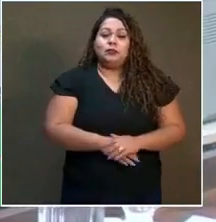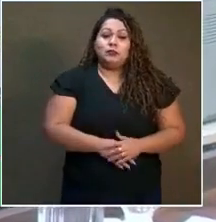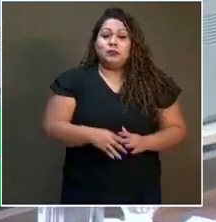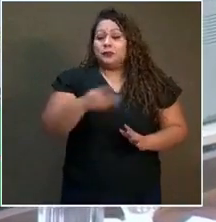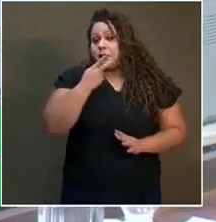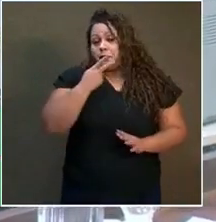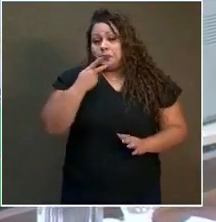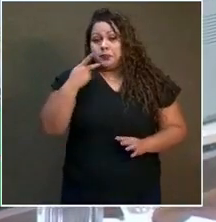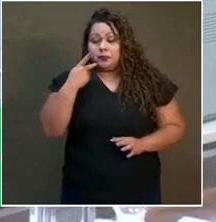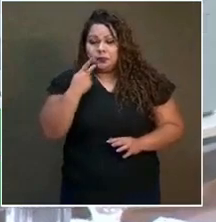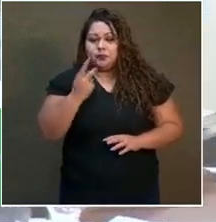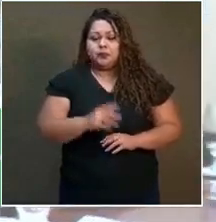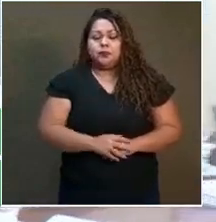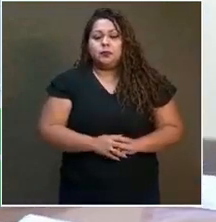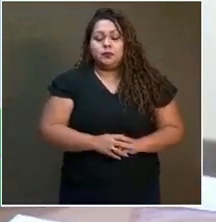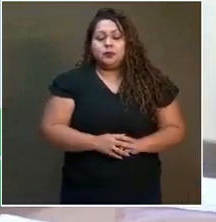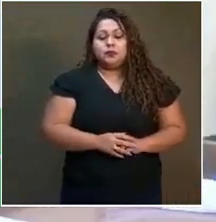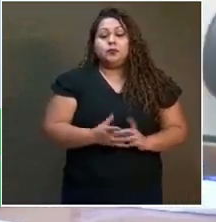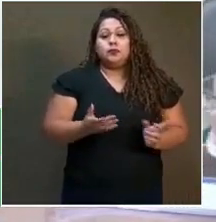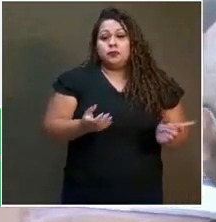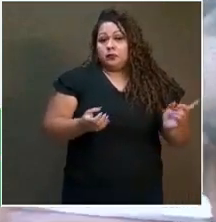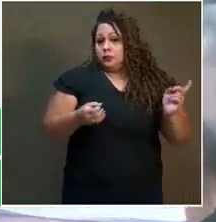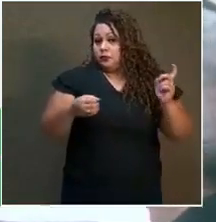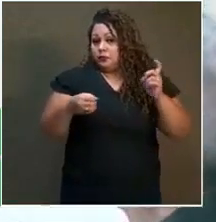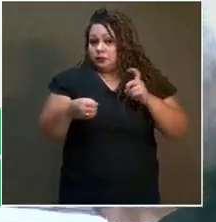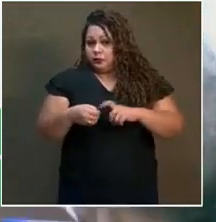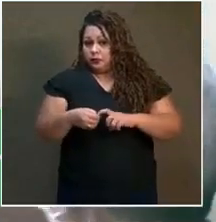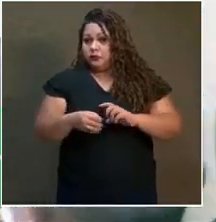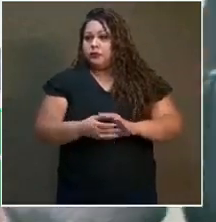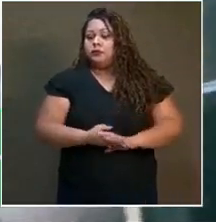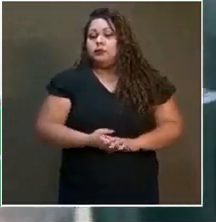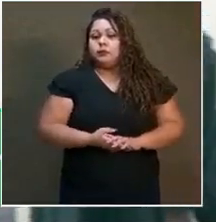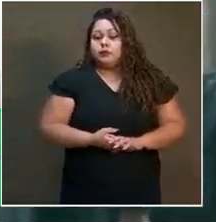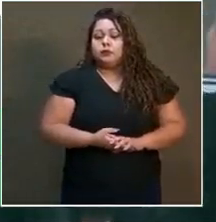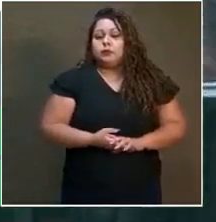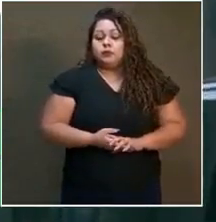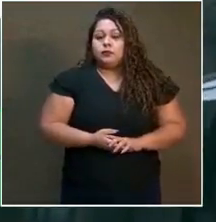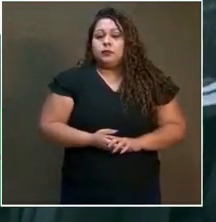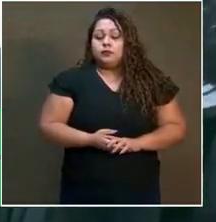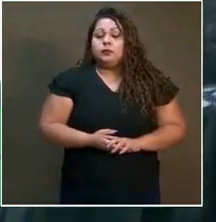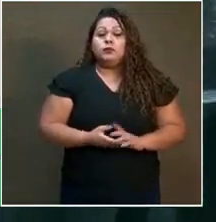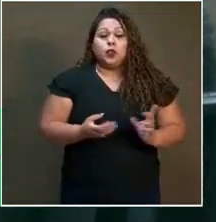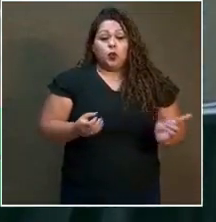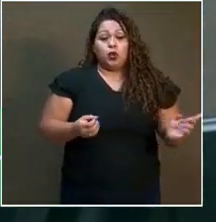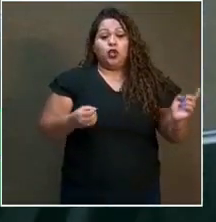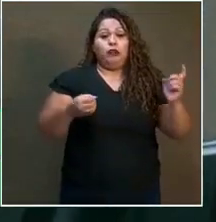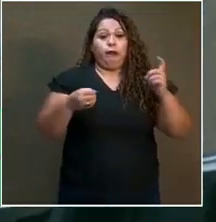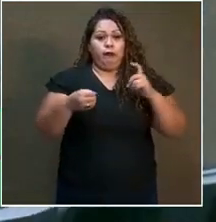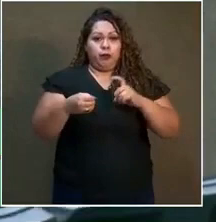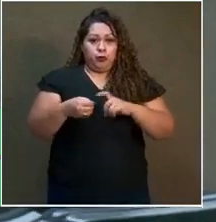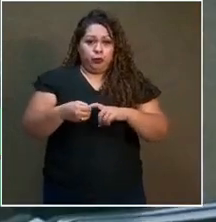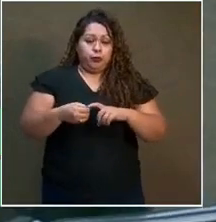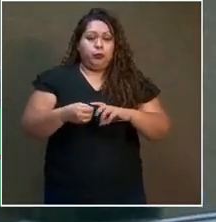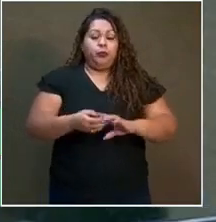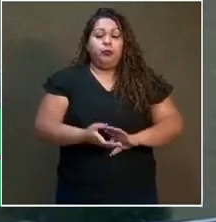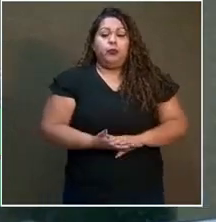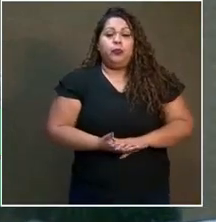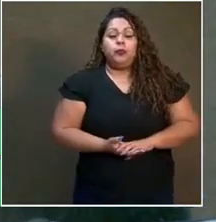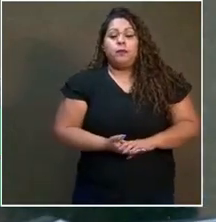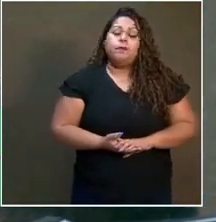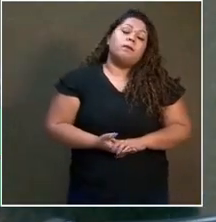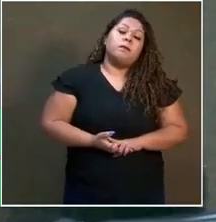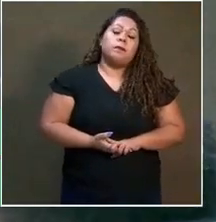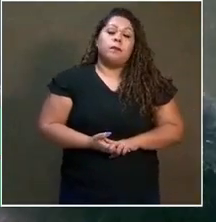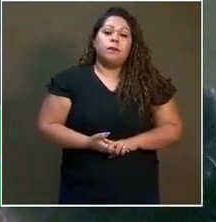Cássio, quando estava retornando, já, e agora eu volto para o dia dos fatos, para o momento dos fatos. Cássio, quando estava retornando,